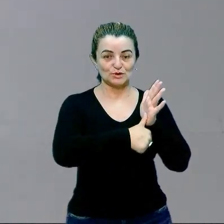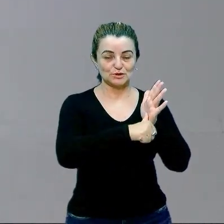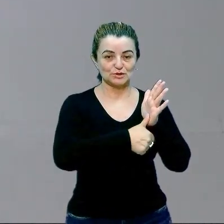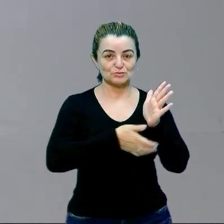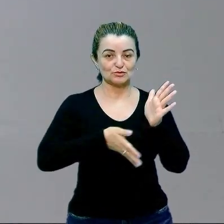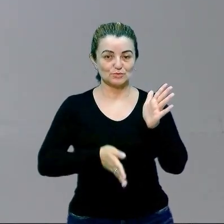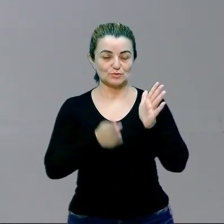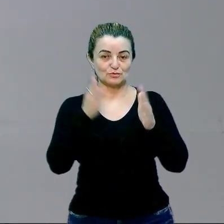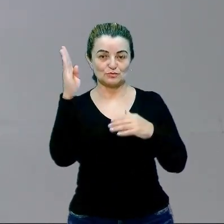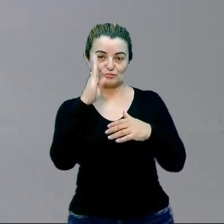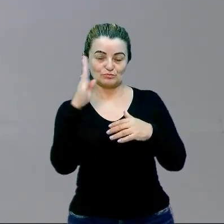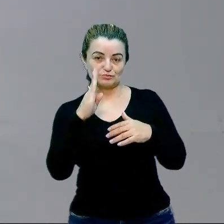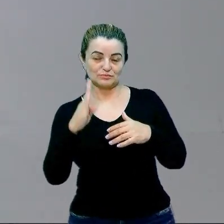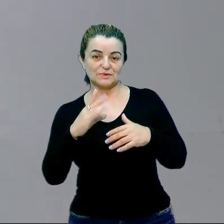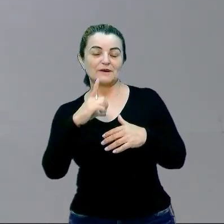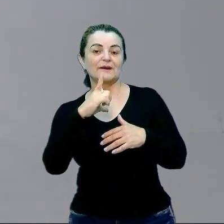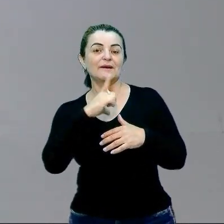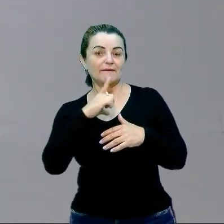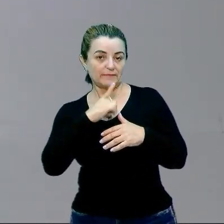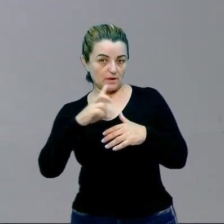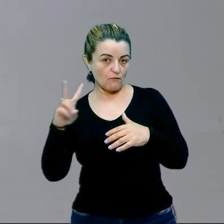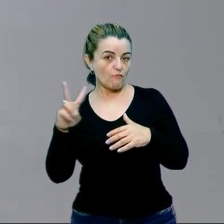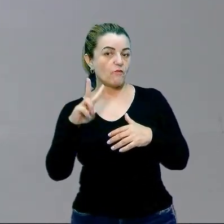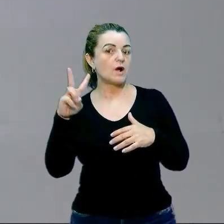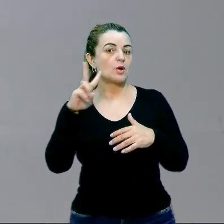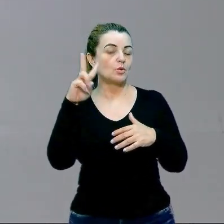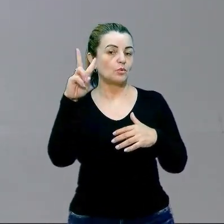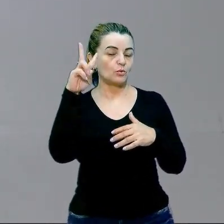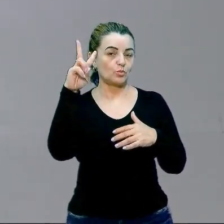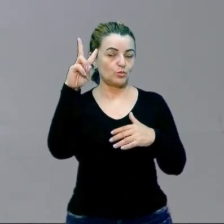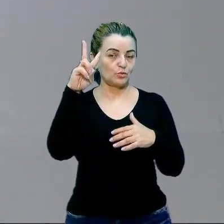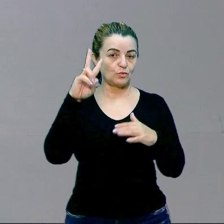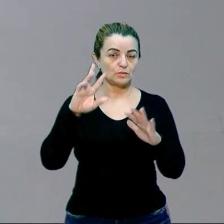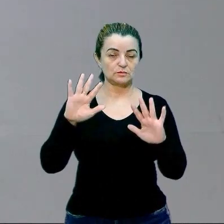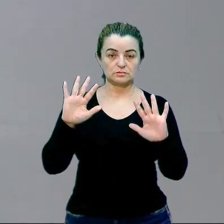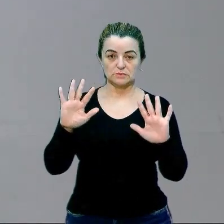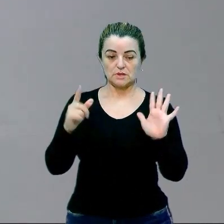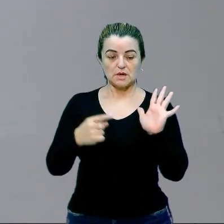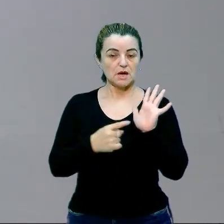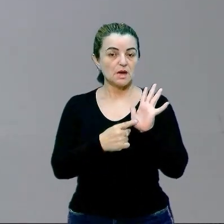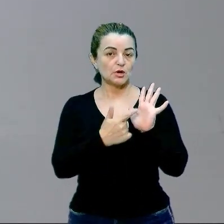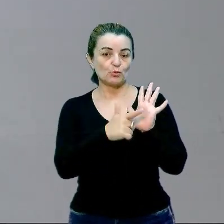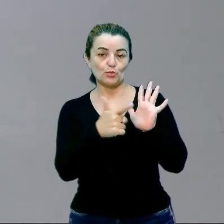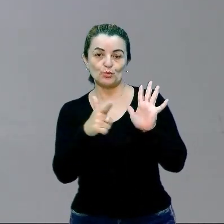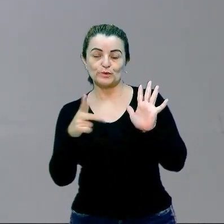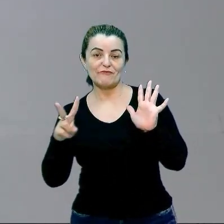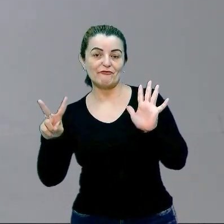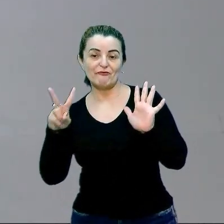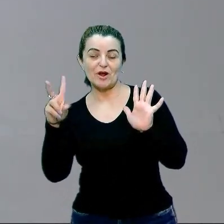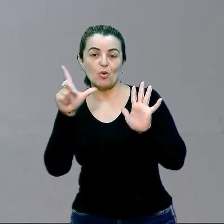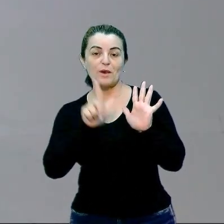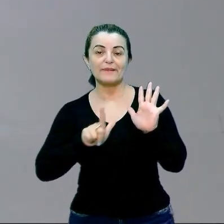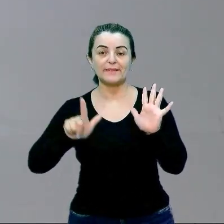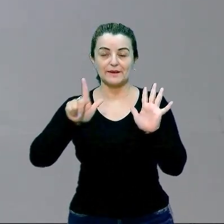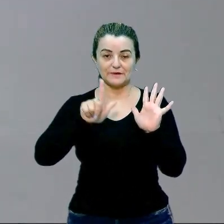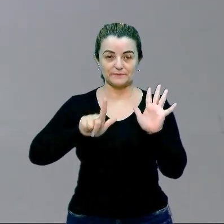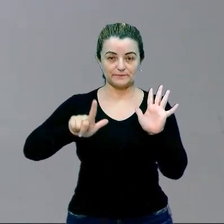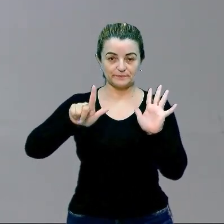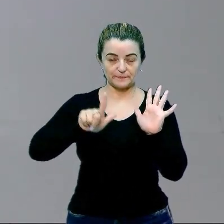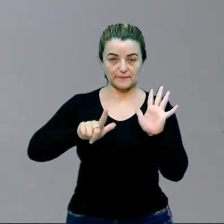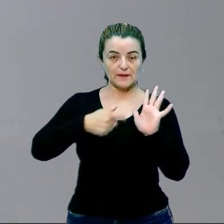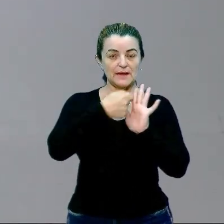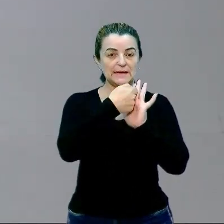do Brasil e ele tem um grande valor. Embora ele não tenha ali um valor literário, que